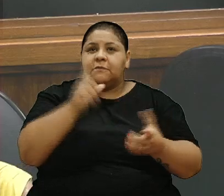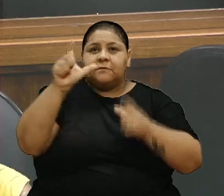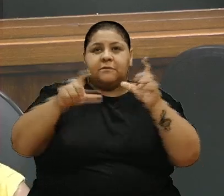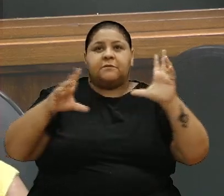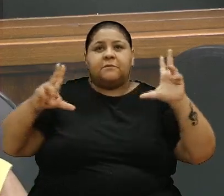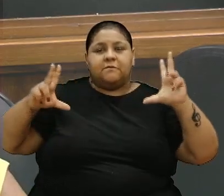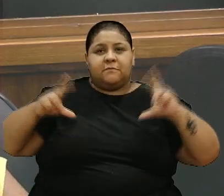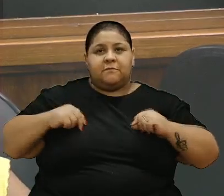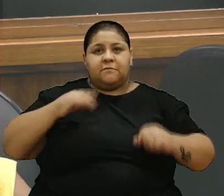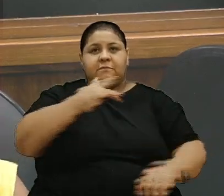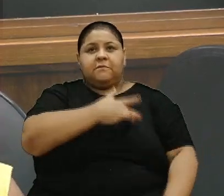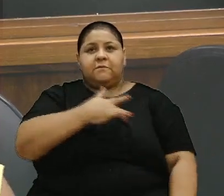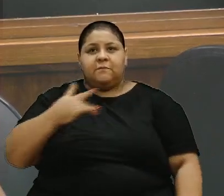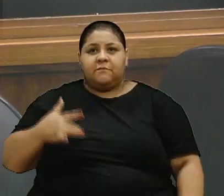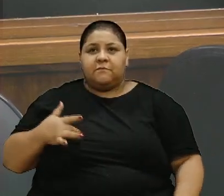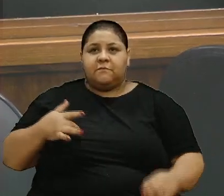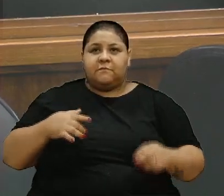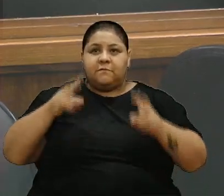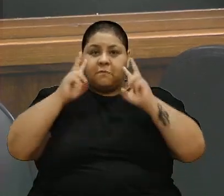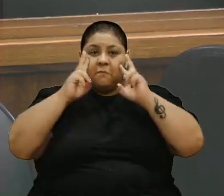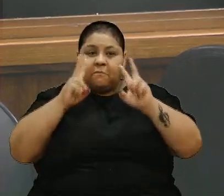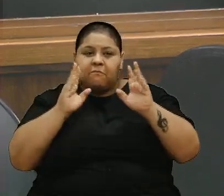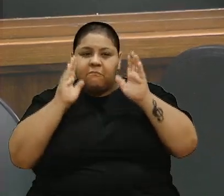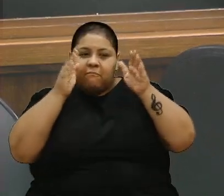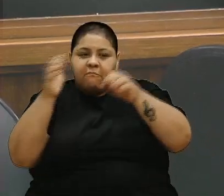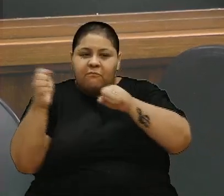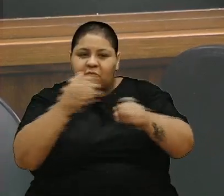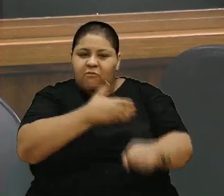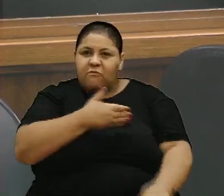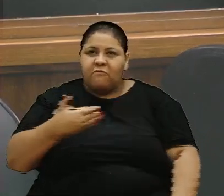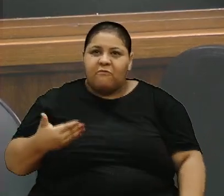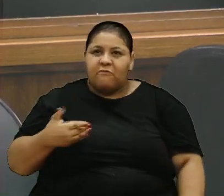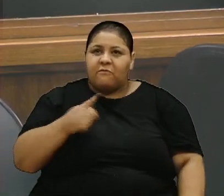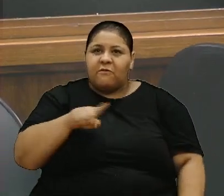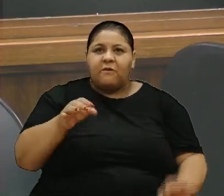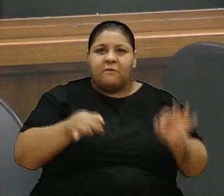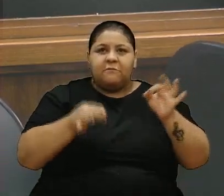saúde e merecem um olhar atento do poder público e não do nosso julgamento. Muito obrigada. Obrigado.